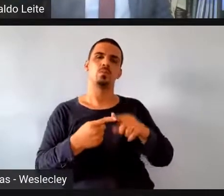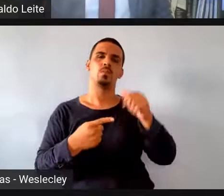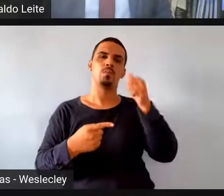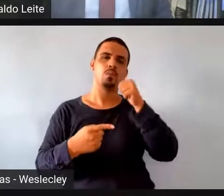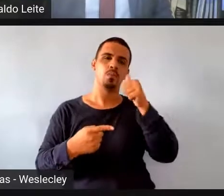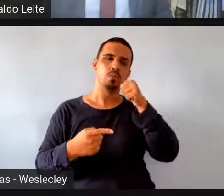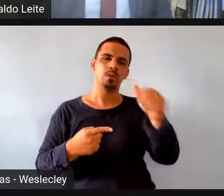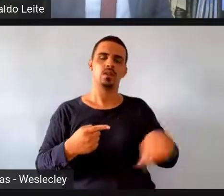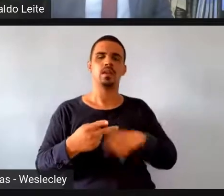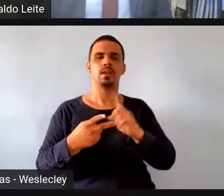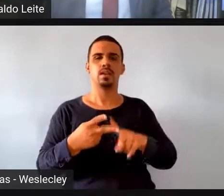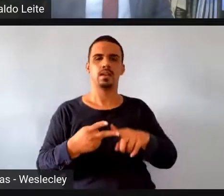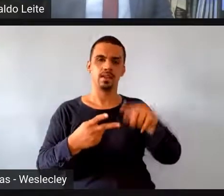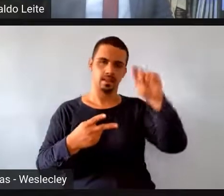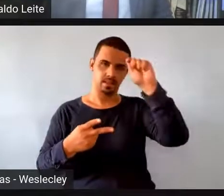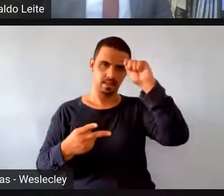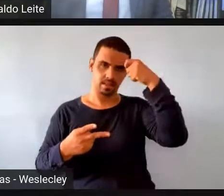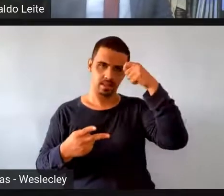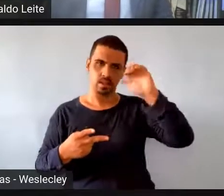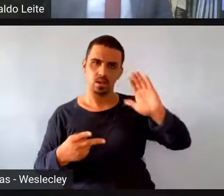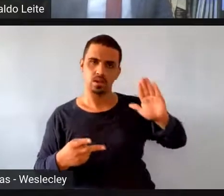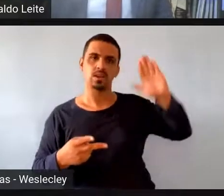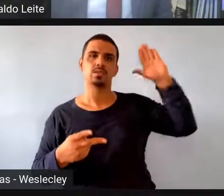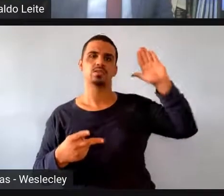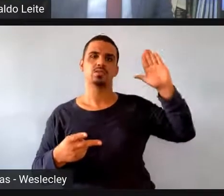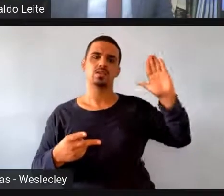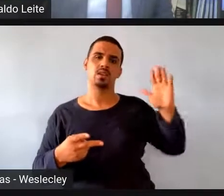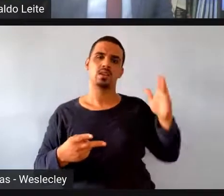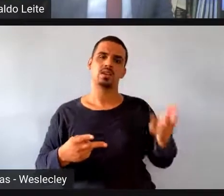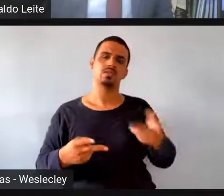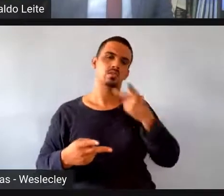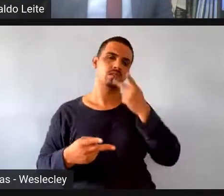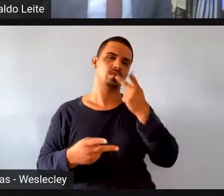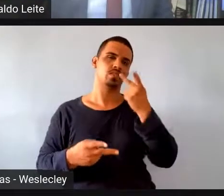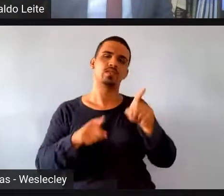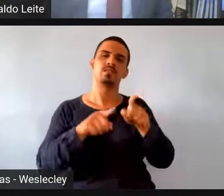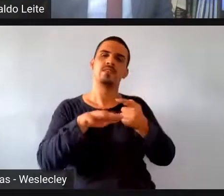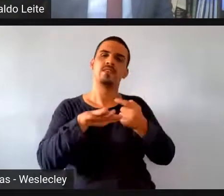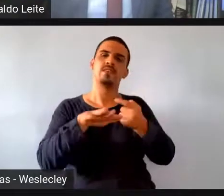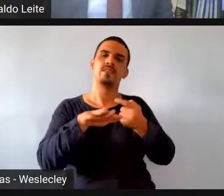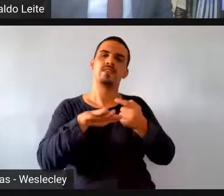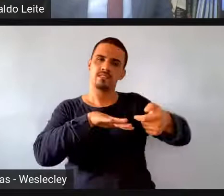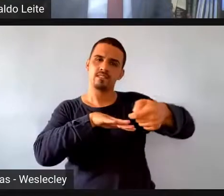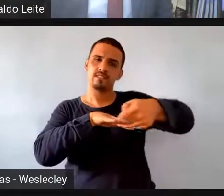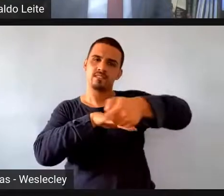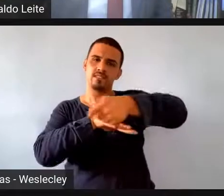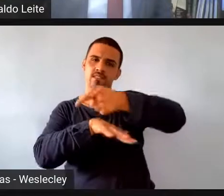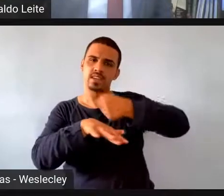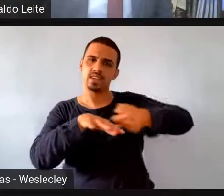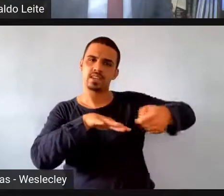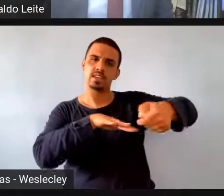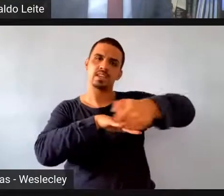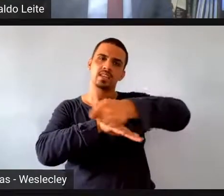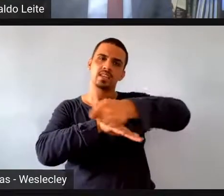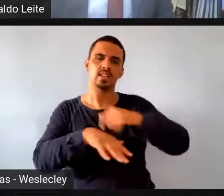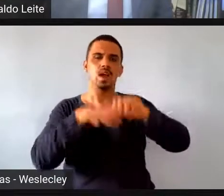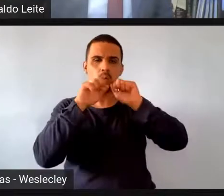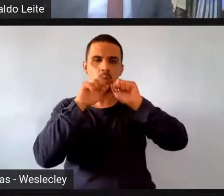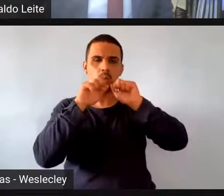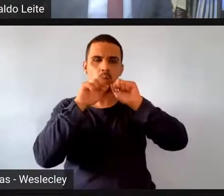como as mulheres, como os candidatos negros, né? A gente está falando sobre fake news, disseminação